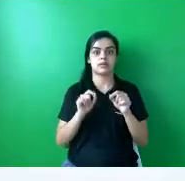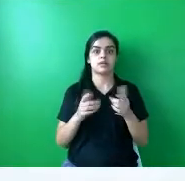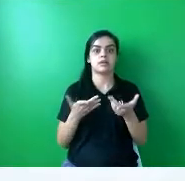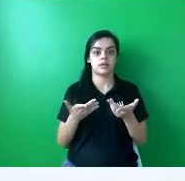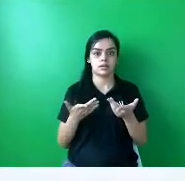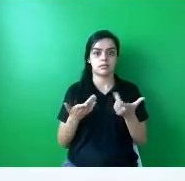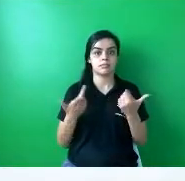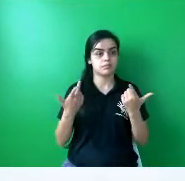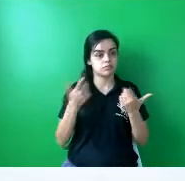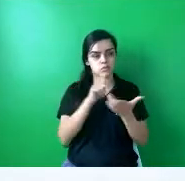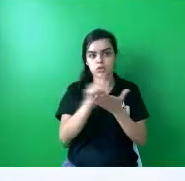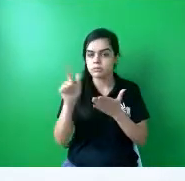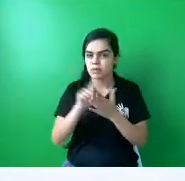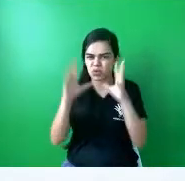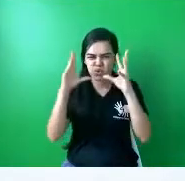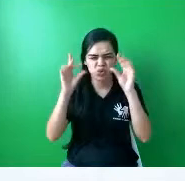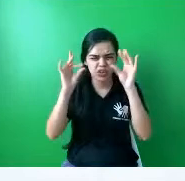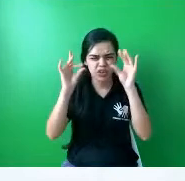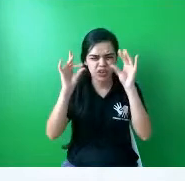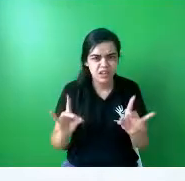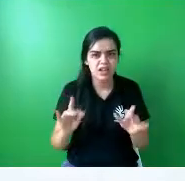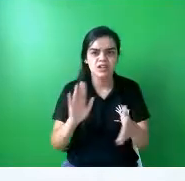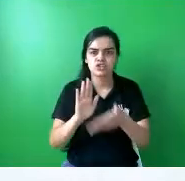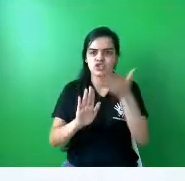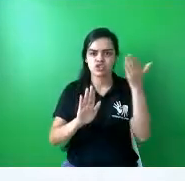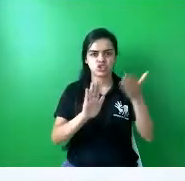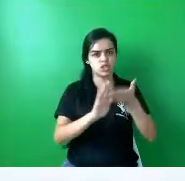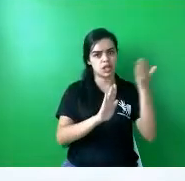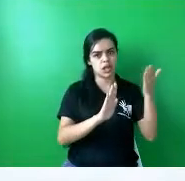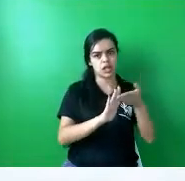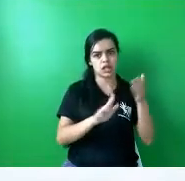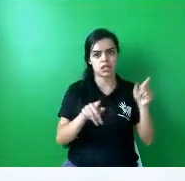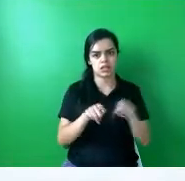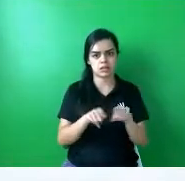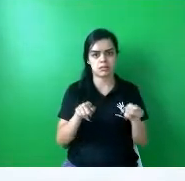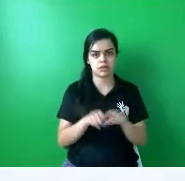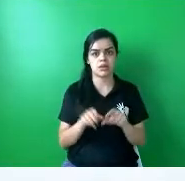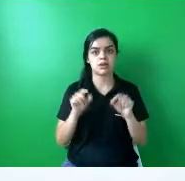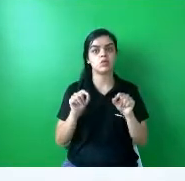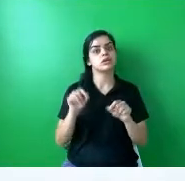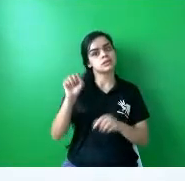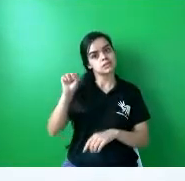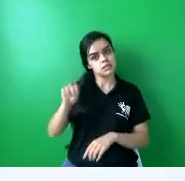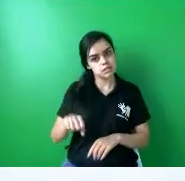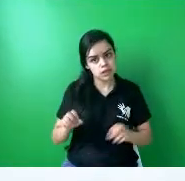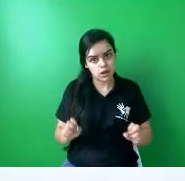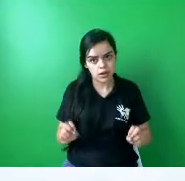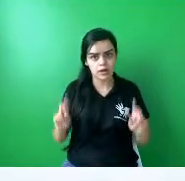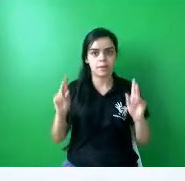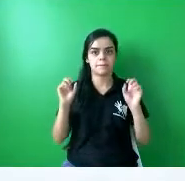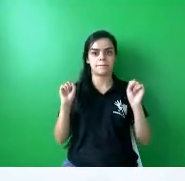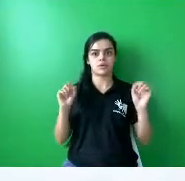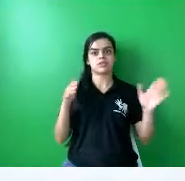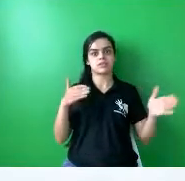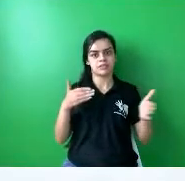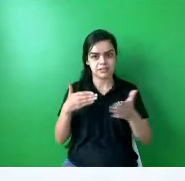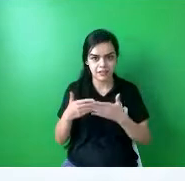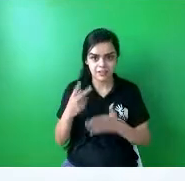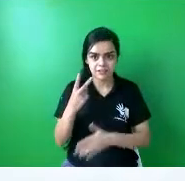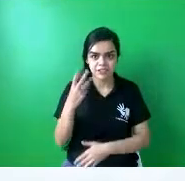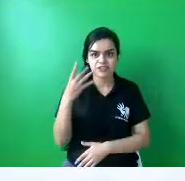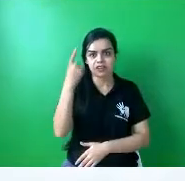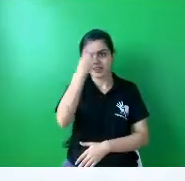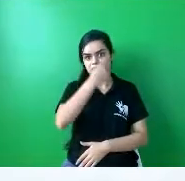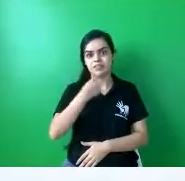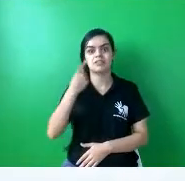sanitização, limpar tudo que é necessário, tirar o que tiver que tirar, e daí sim é que a gente pode fechar por mais 24